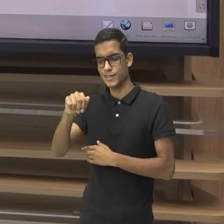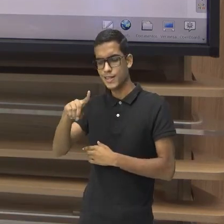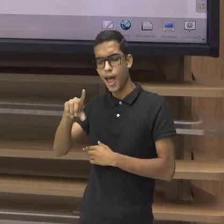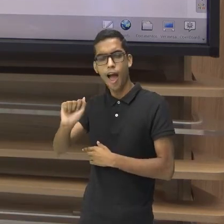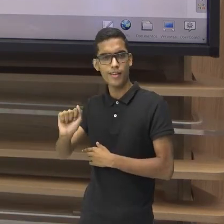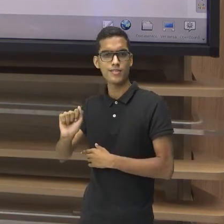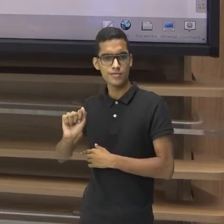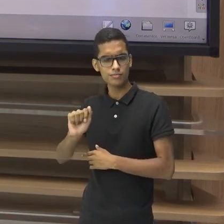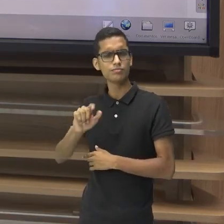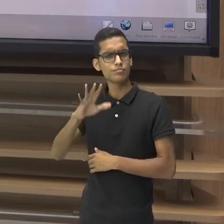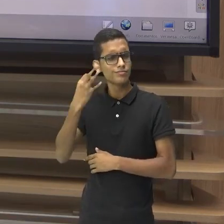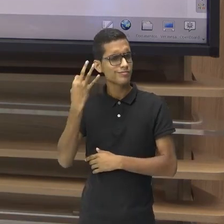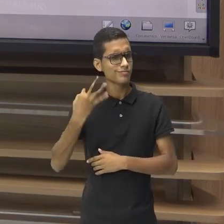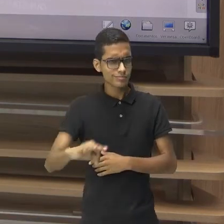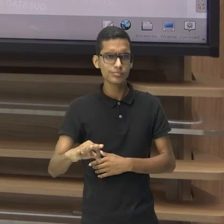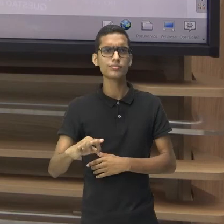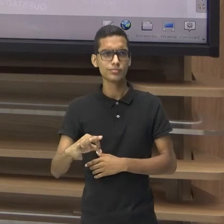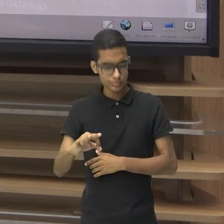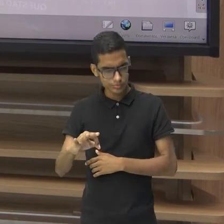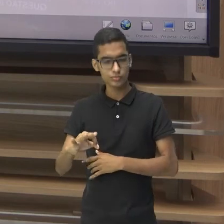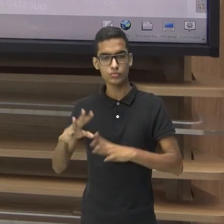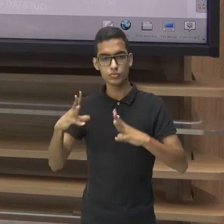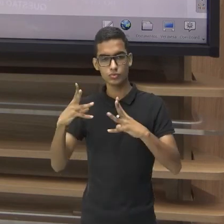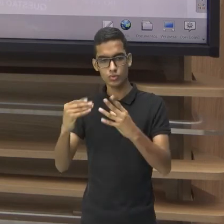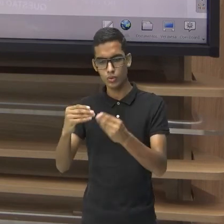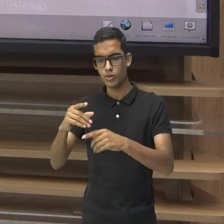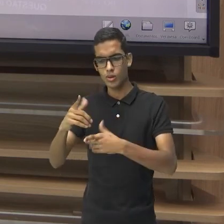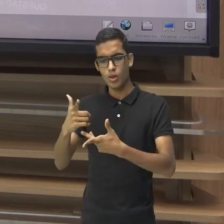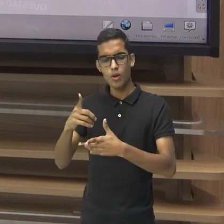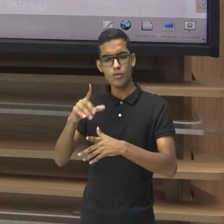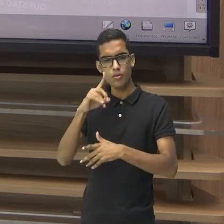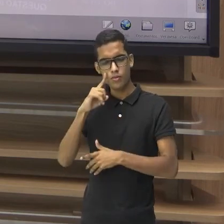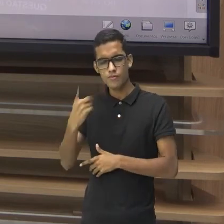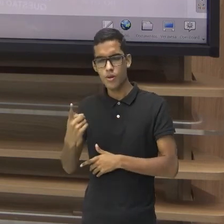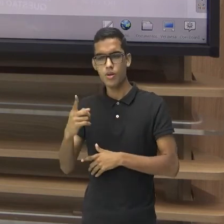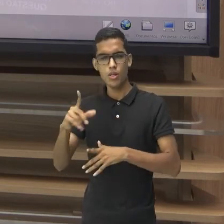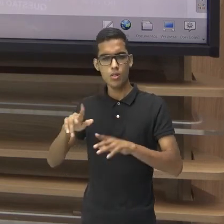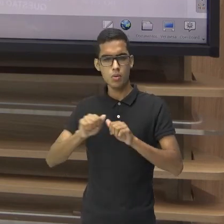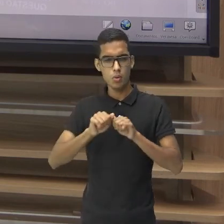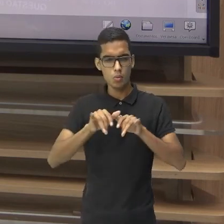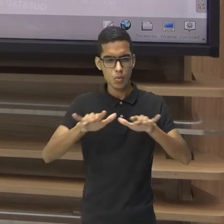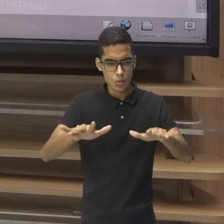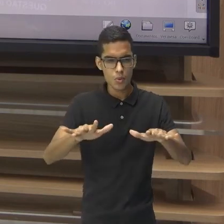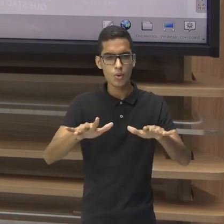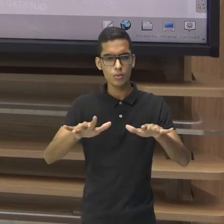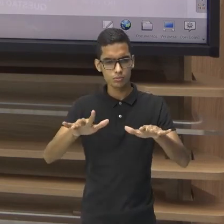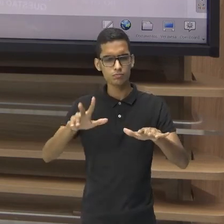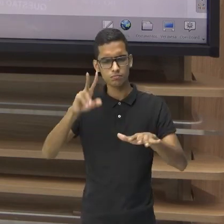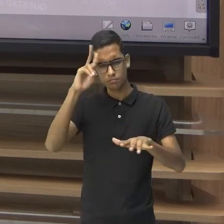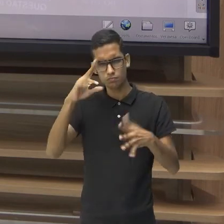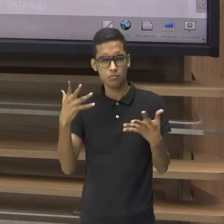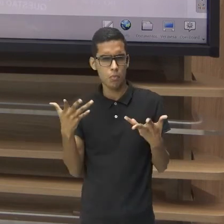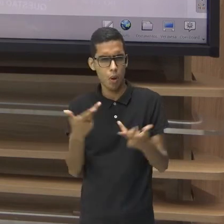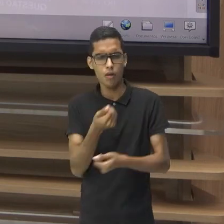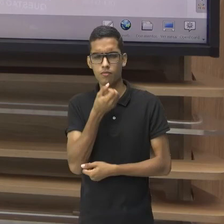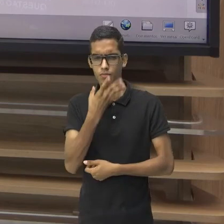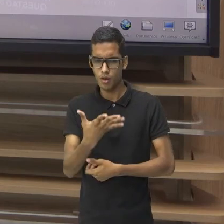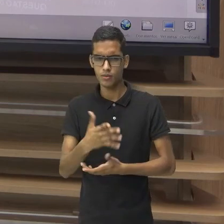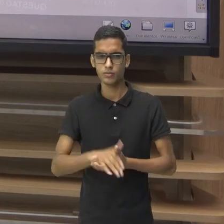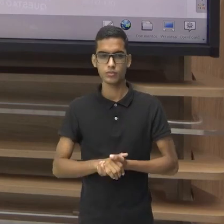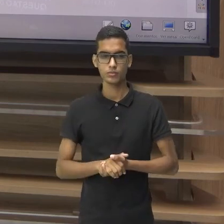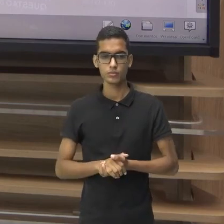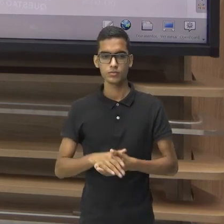se transformasse num produto e em mercadoria. Excelente lembrança. Muito bem.